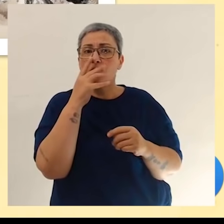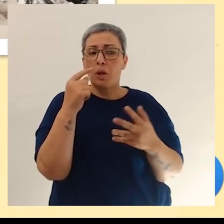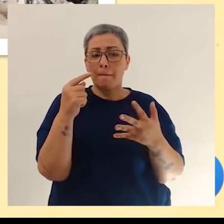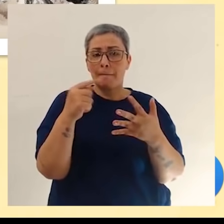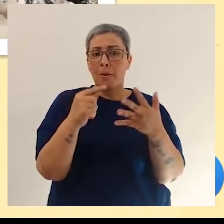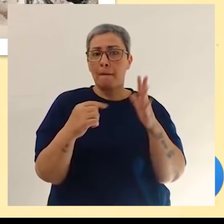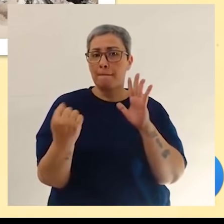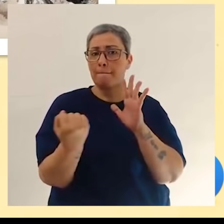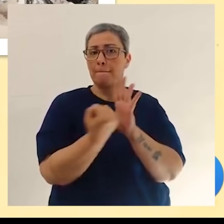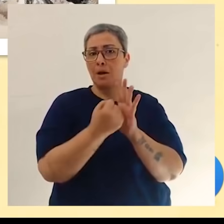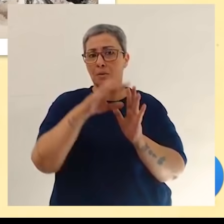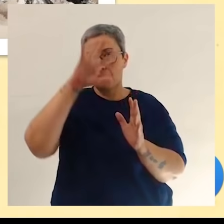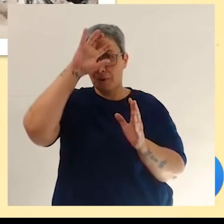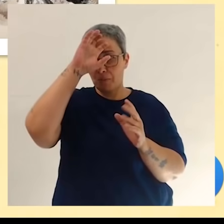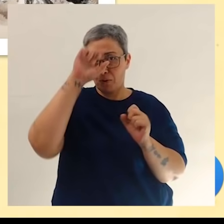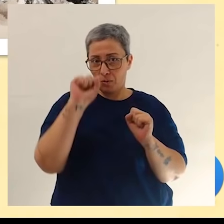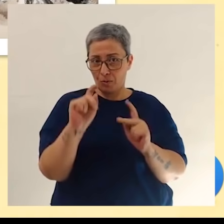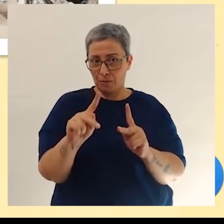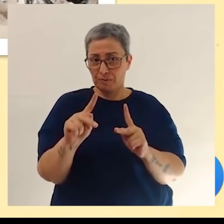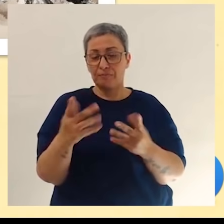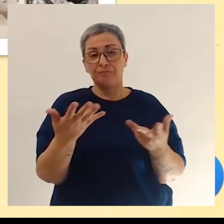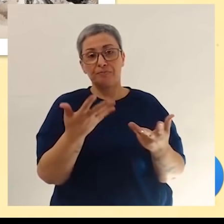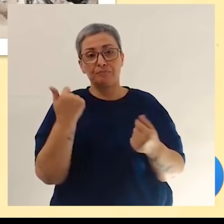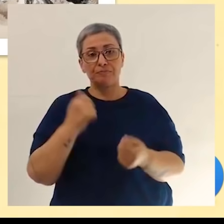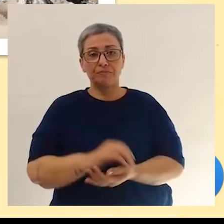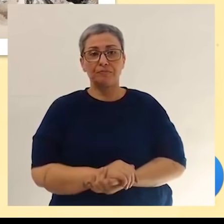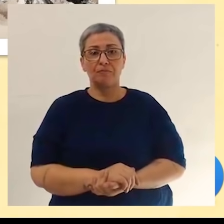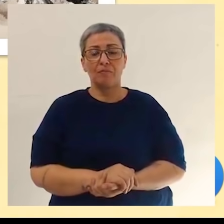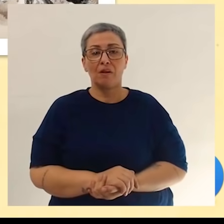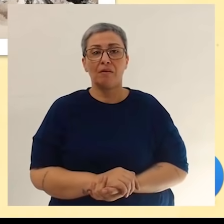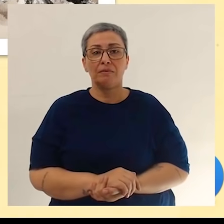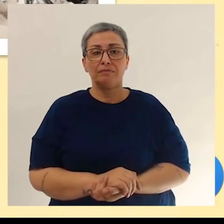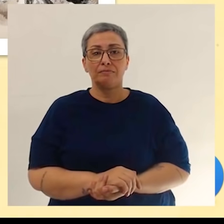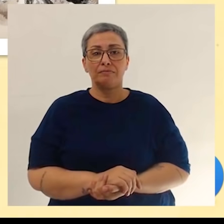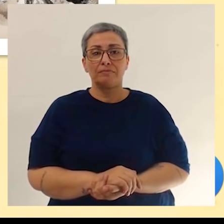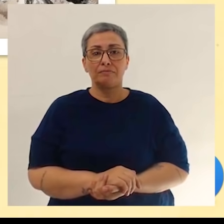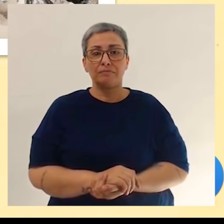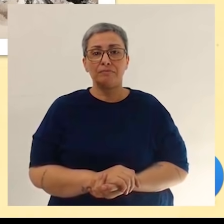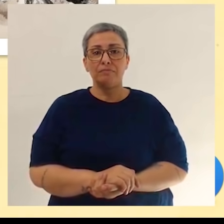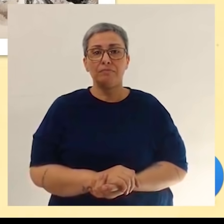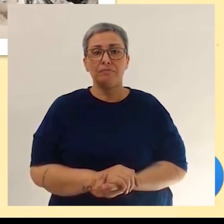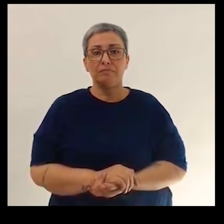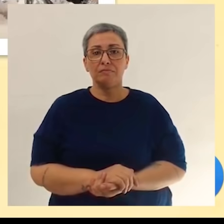como um marco de memória, tá bom? Então, vamos lá.